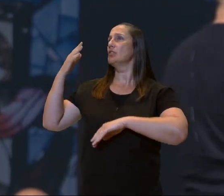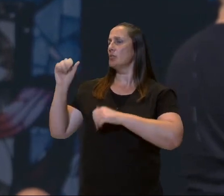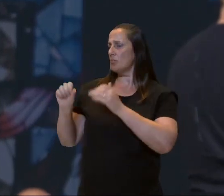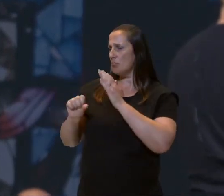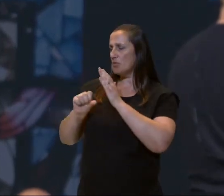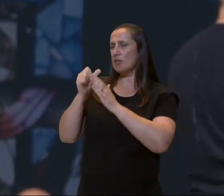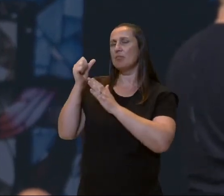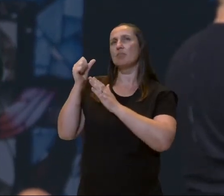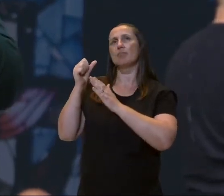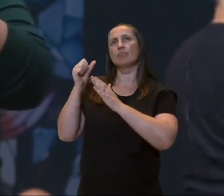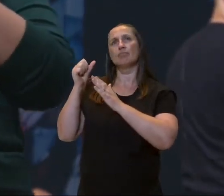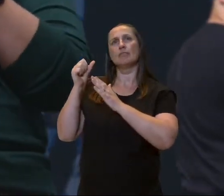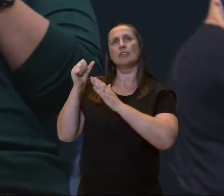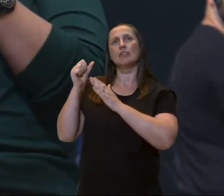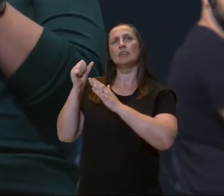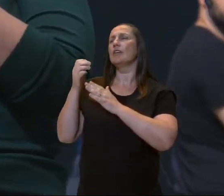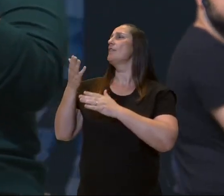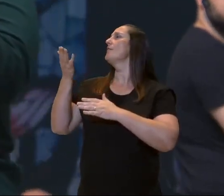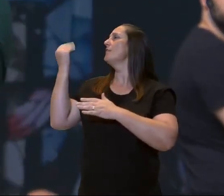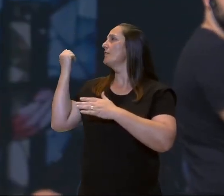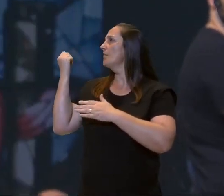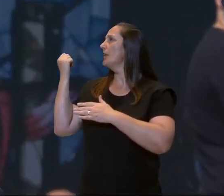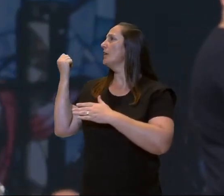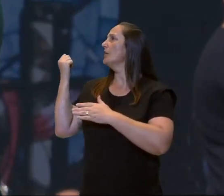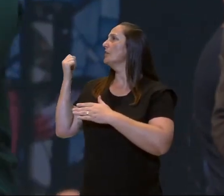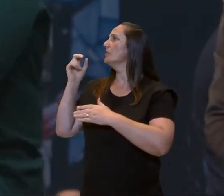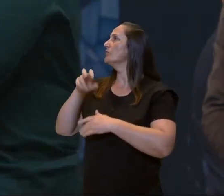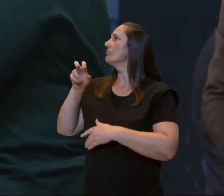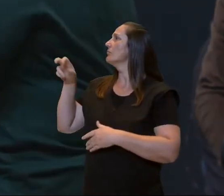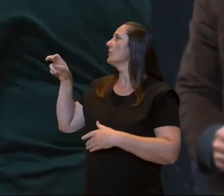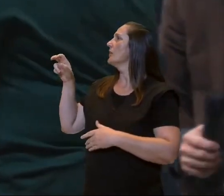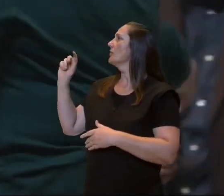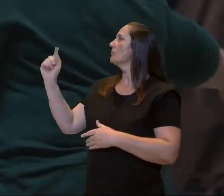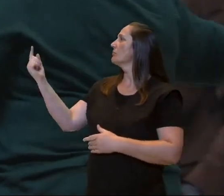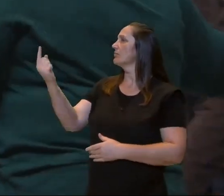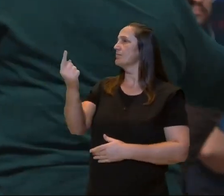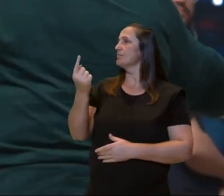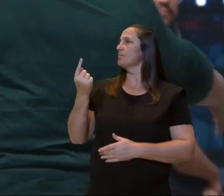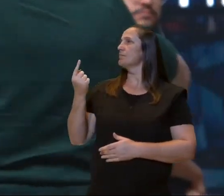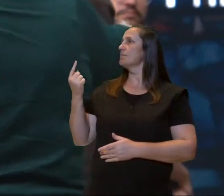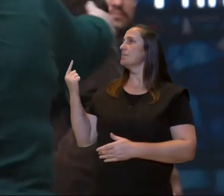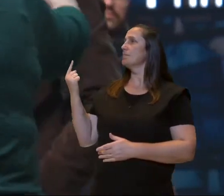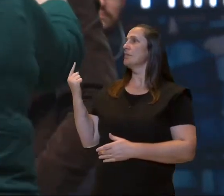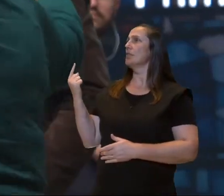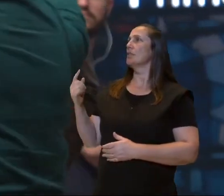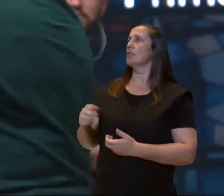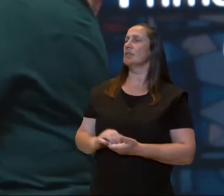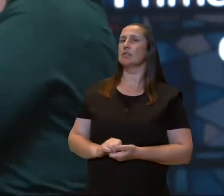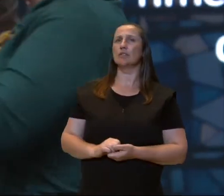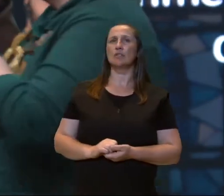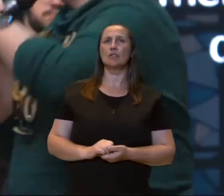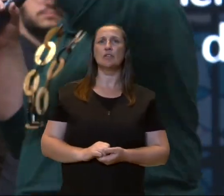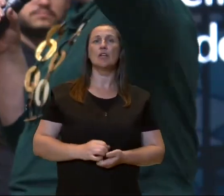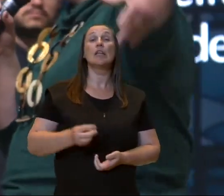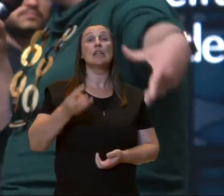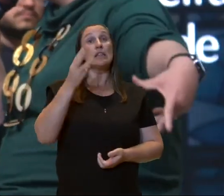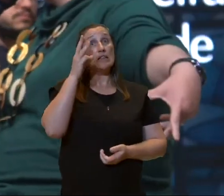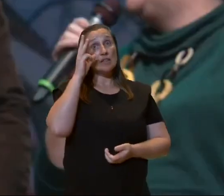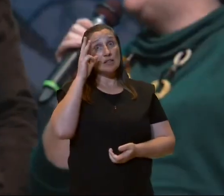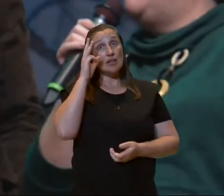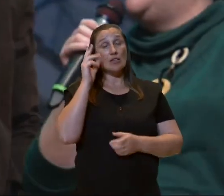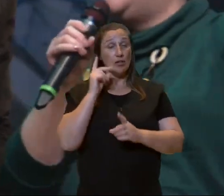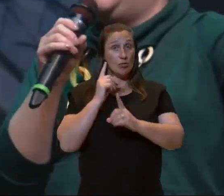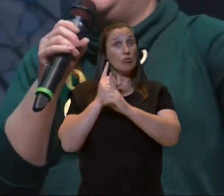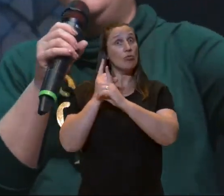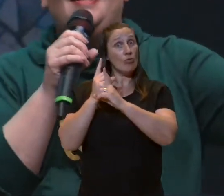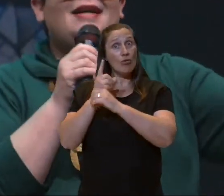primeira vez, vem aqui na frente, por favor, saia do seu lugar. Conduz pra gente, pastor. Claro. Terça-feira a gente tem um encontro com